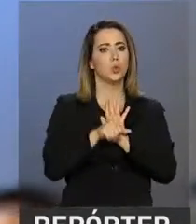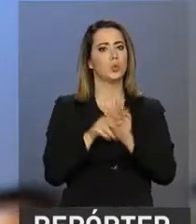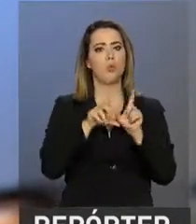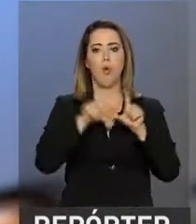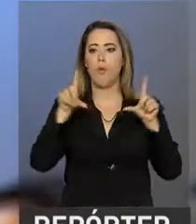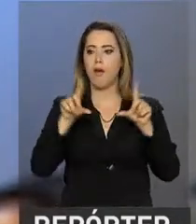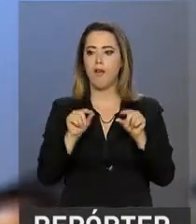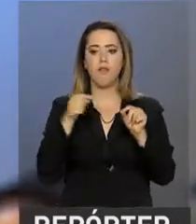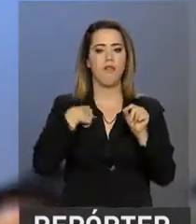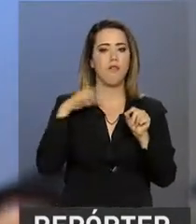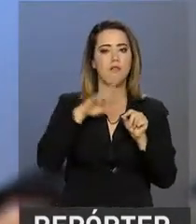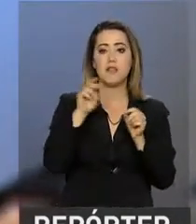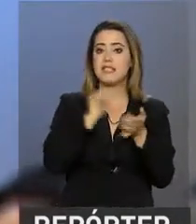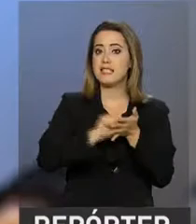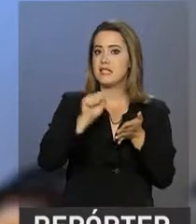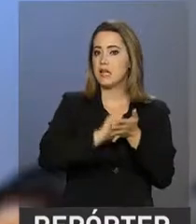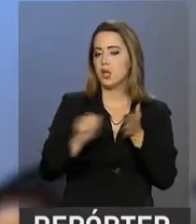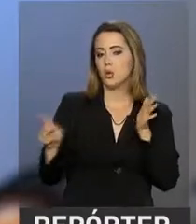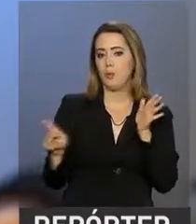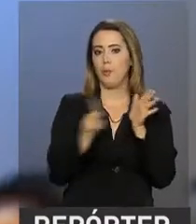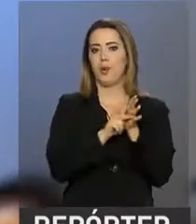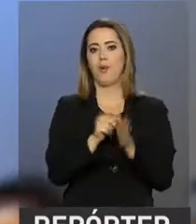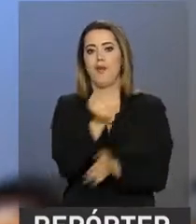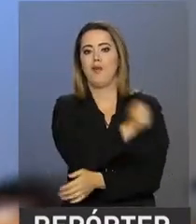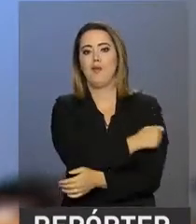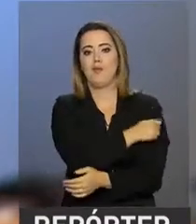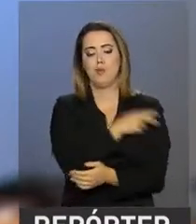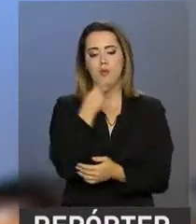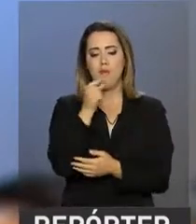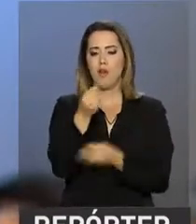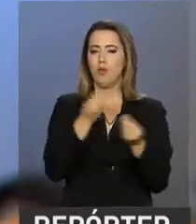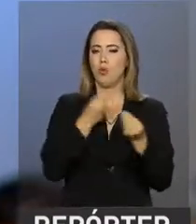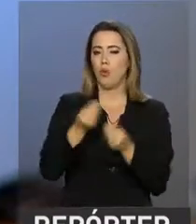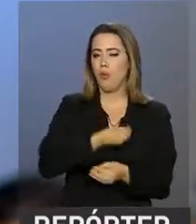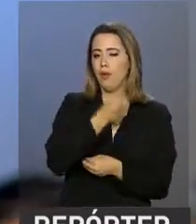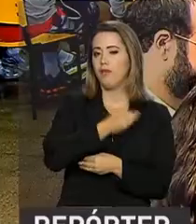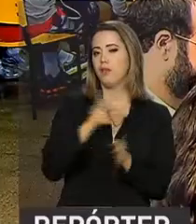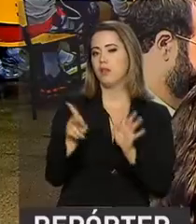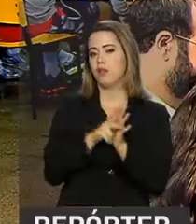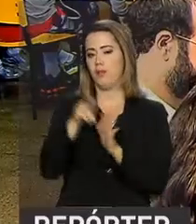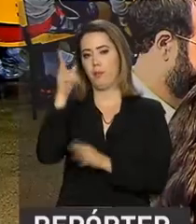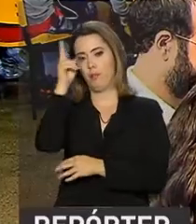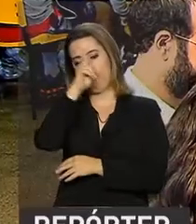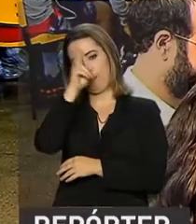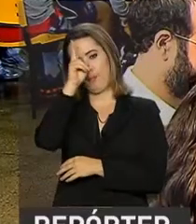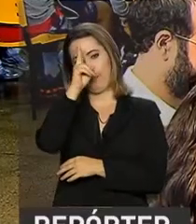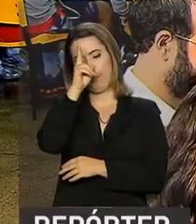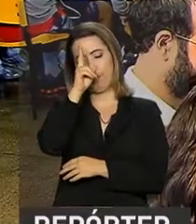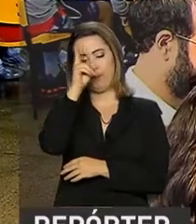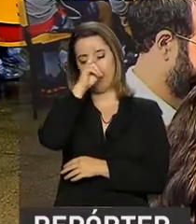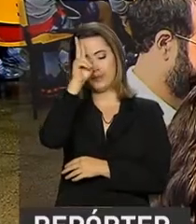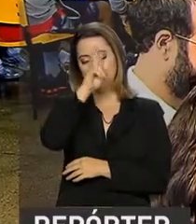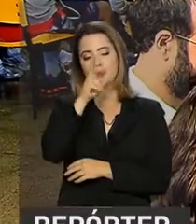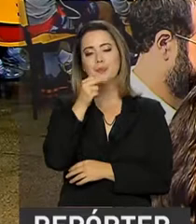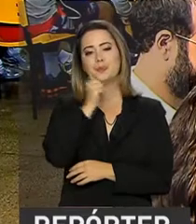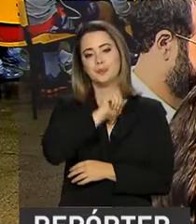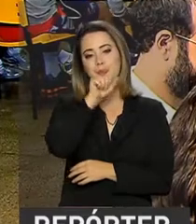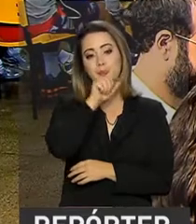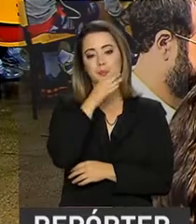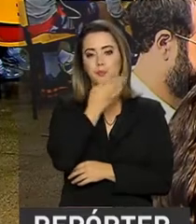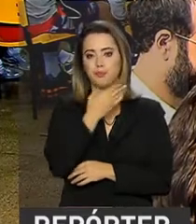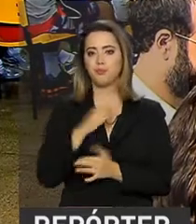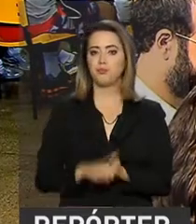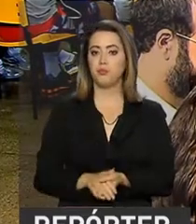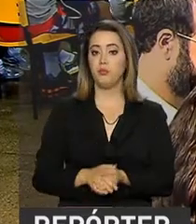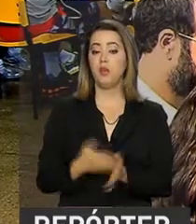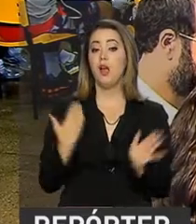partir de um texto escrito por ele contando a história da vida da mãe dele a proposta deu tão certo aqui na escola que